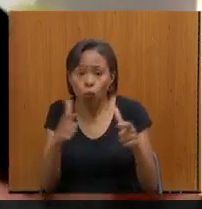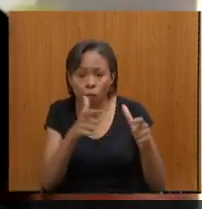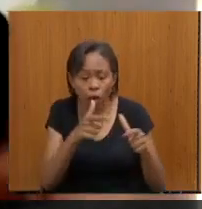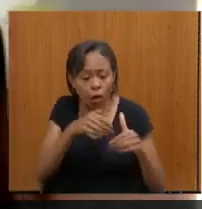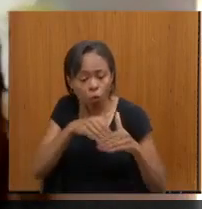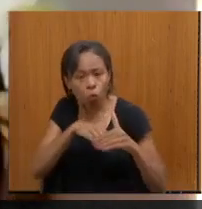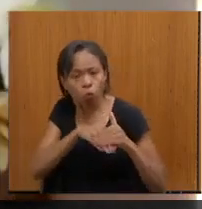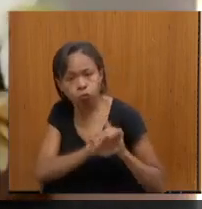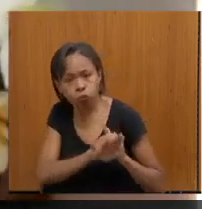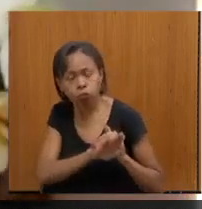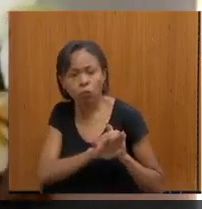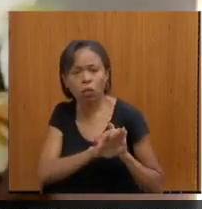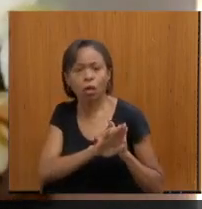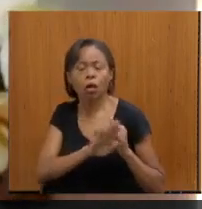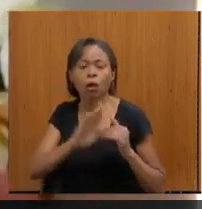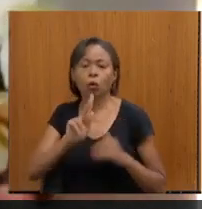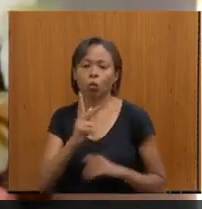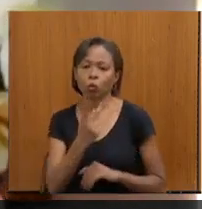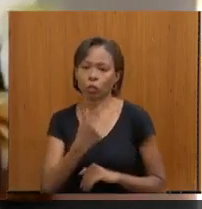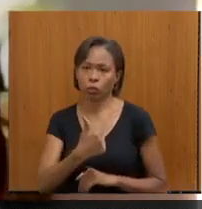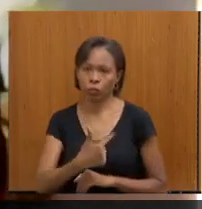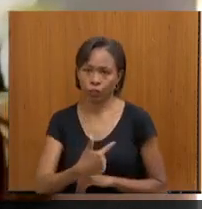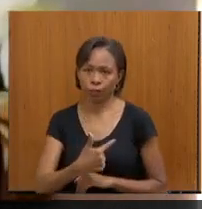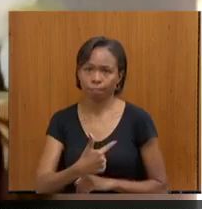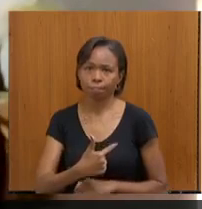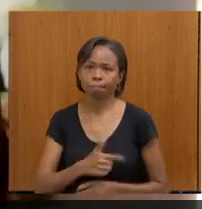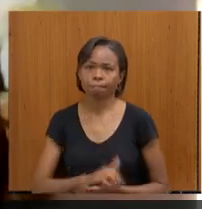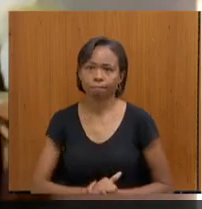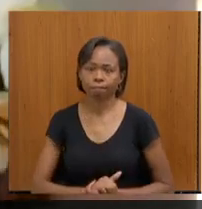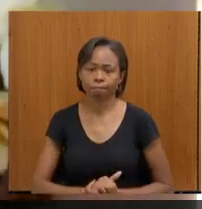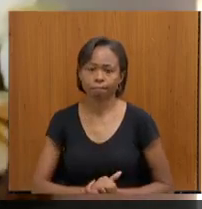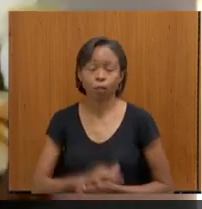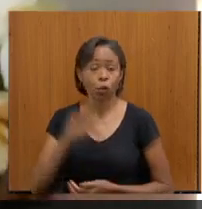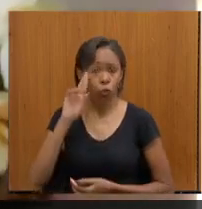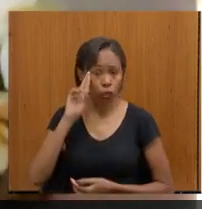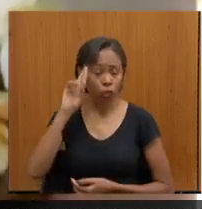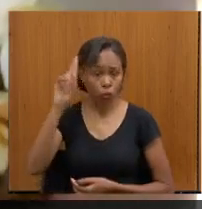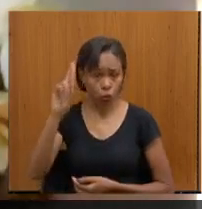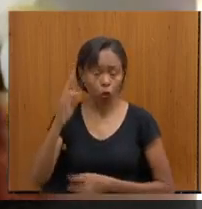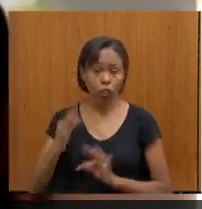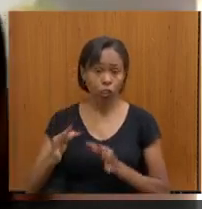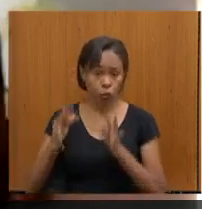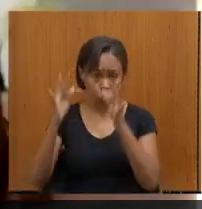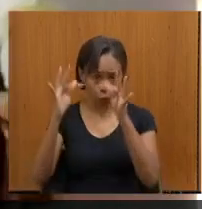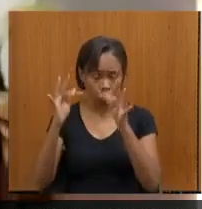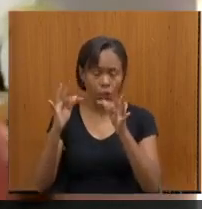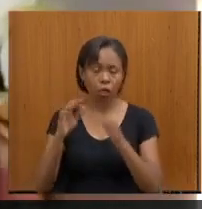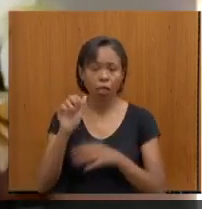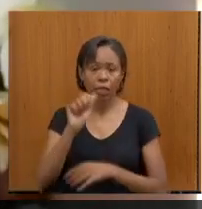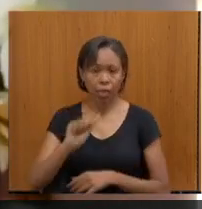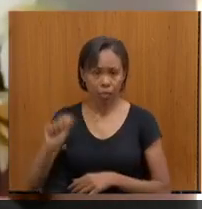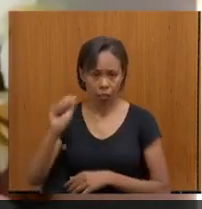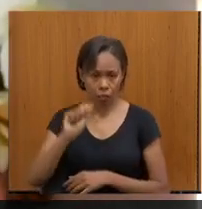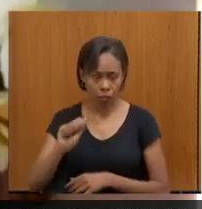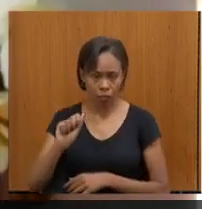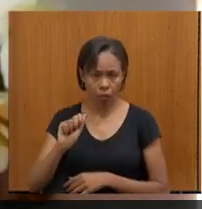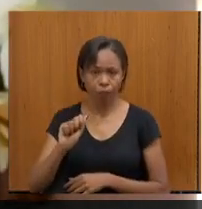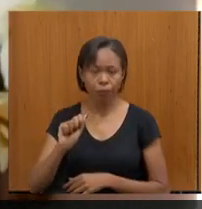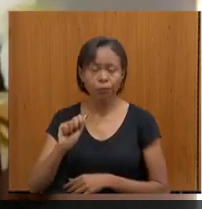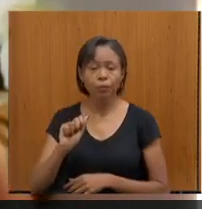hidrogênio o nosso diretor de Tecnologia da força da BR é